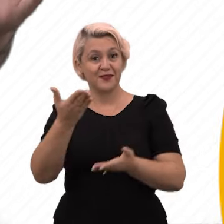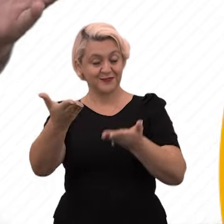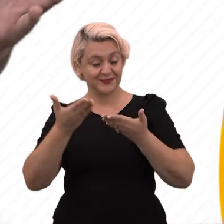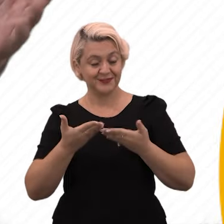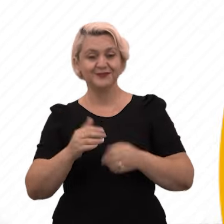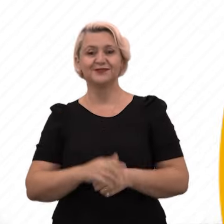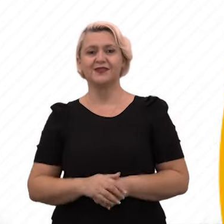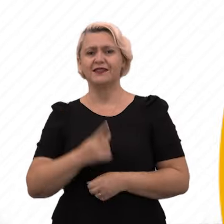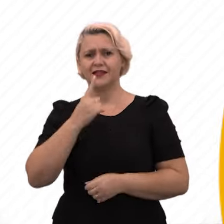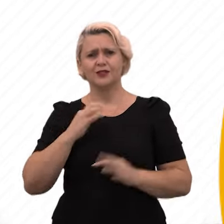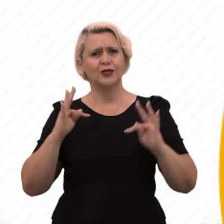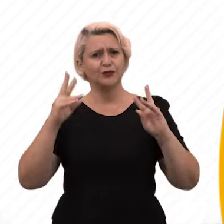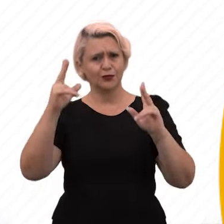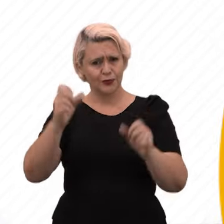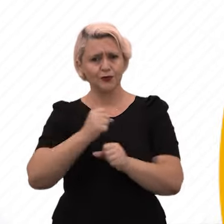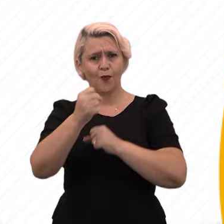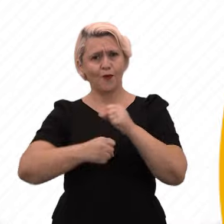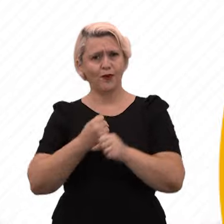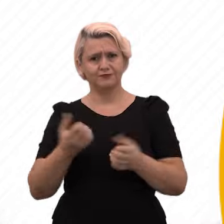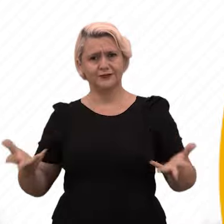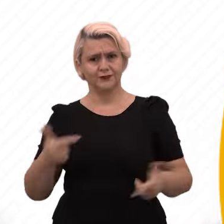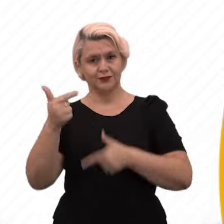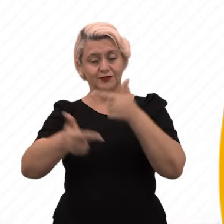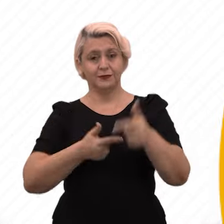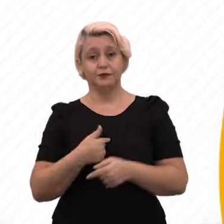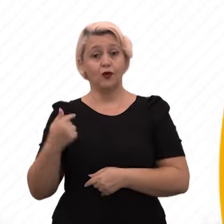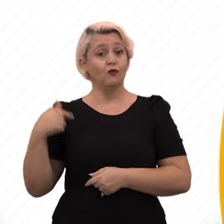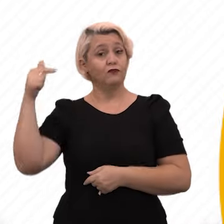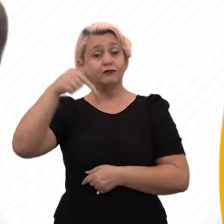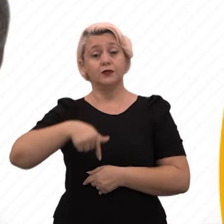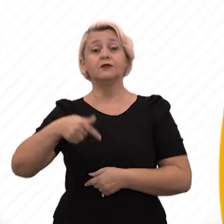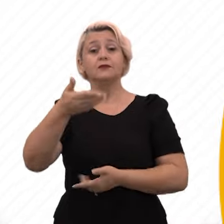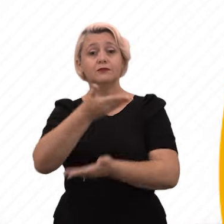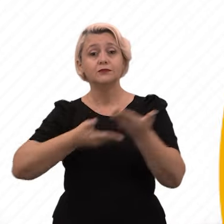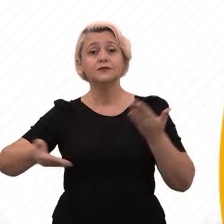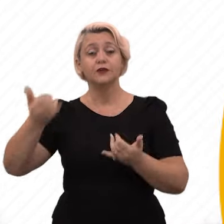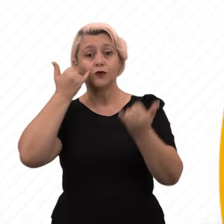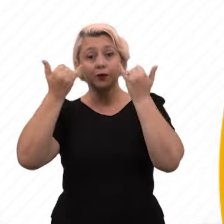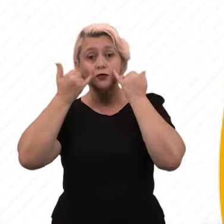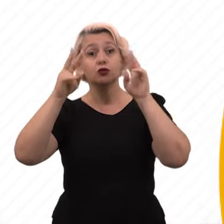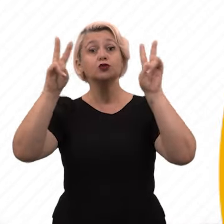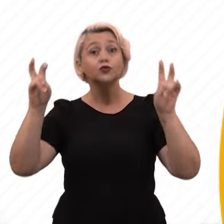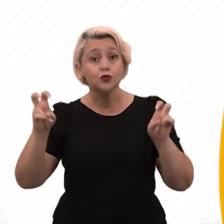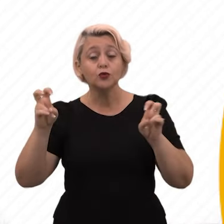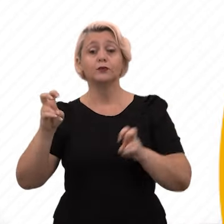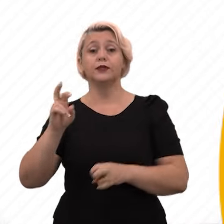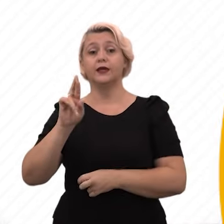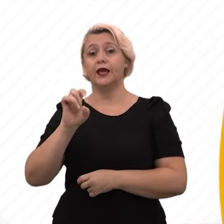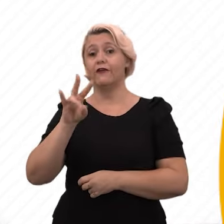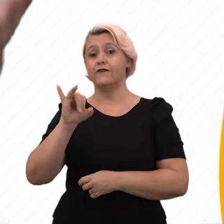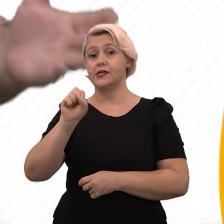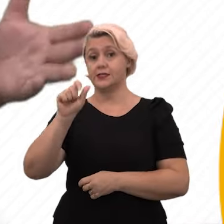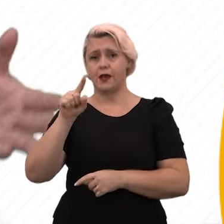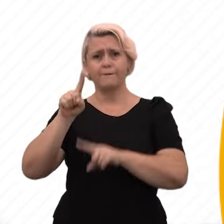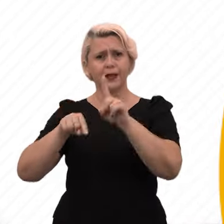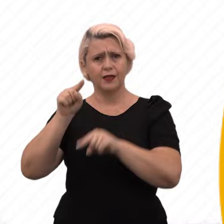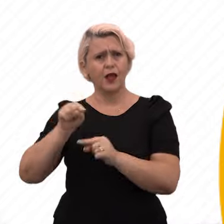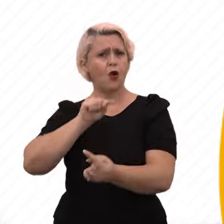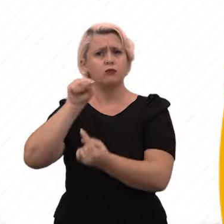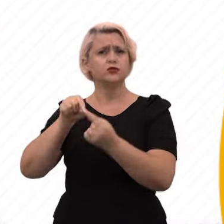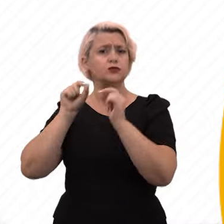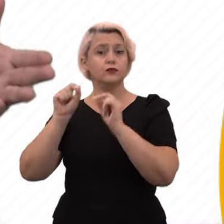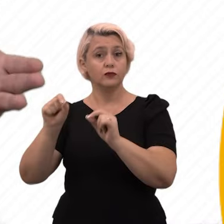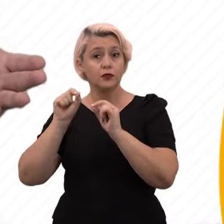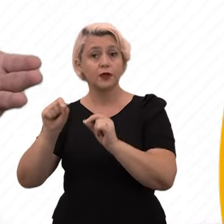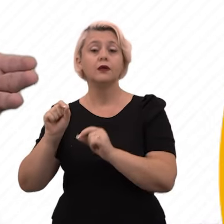Sejam bem-vindos. Desejo a todos um excelente ano. Estou aqui para compartilhar informações importantes sobre o Revisa Goiás. Esse material